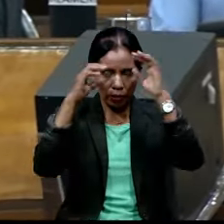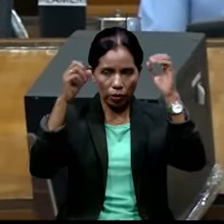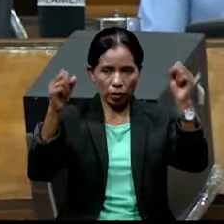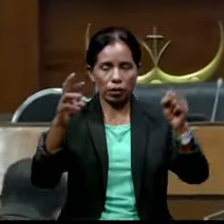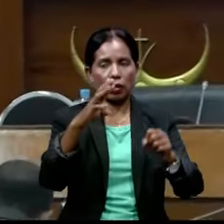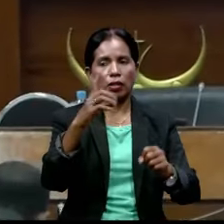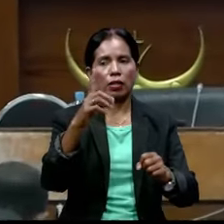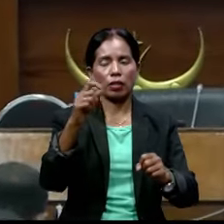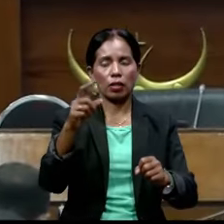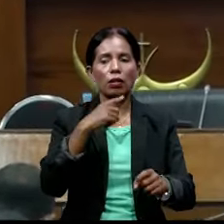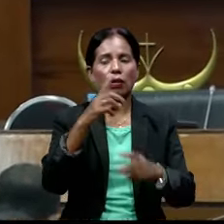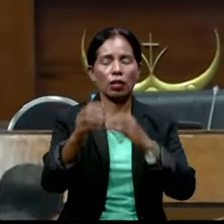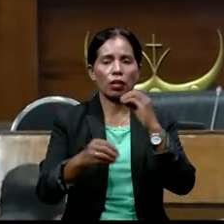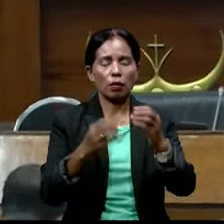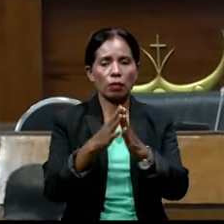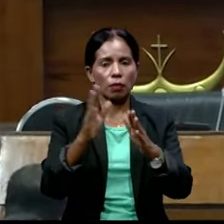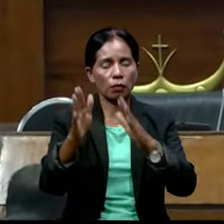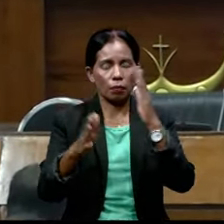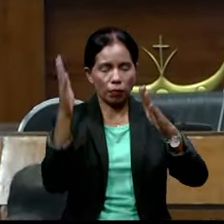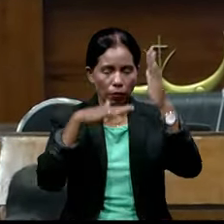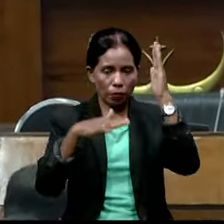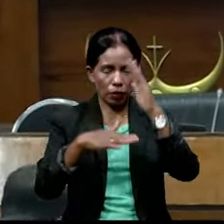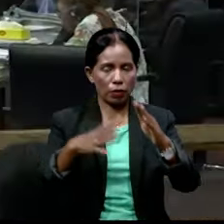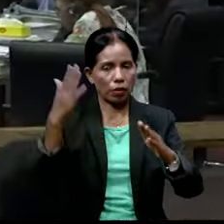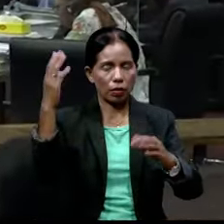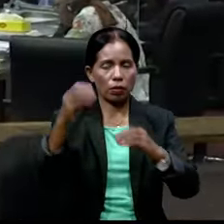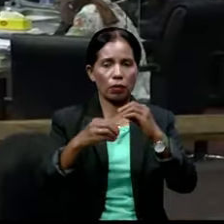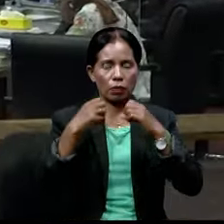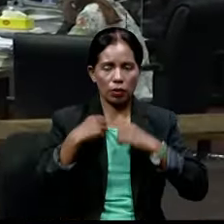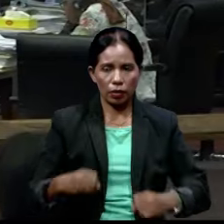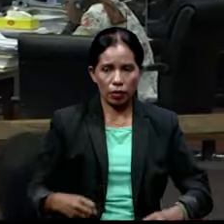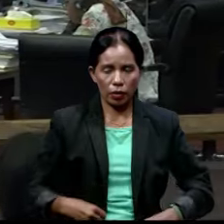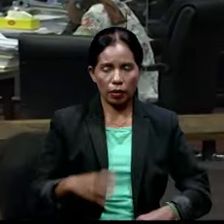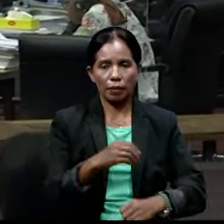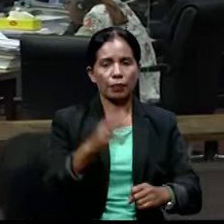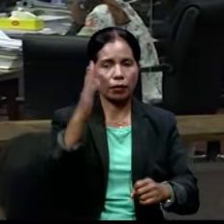República, questiona Macas, problema que acontece em setor saúde, não